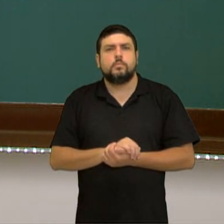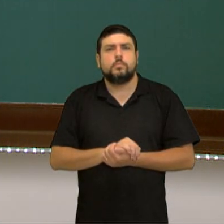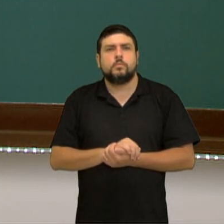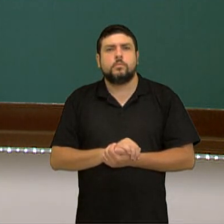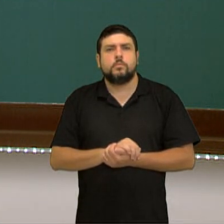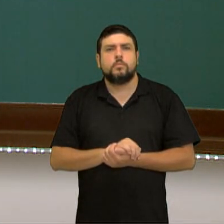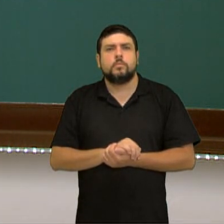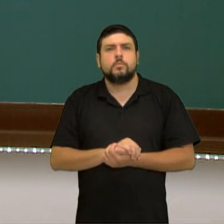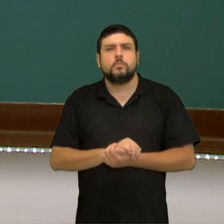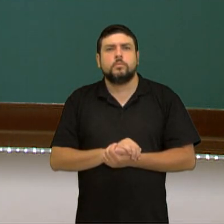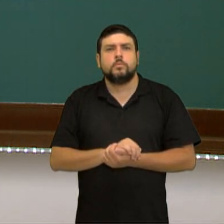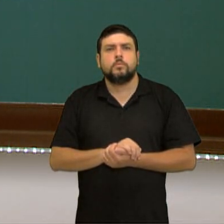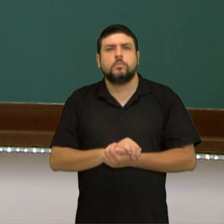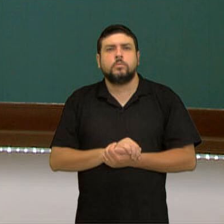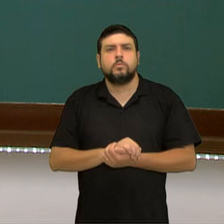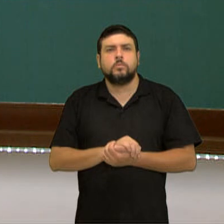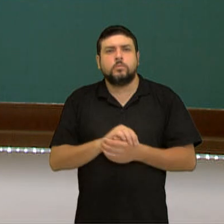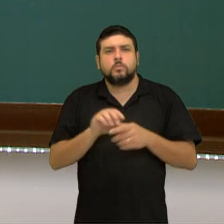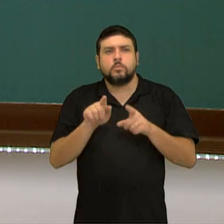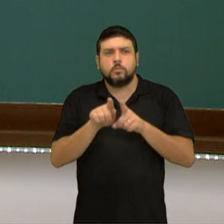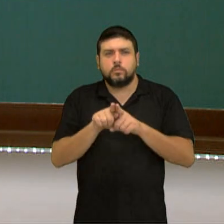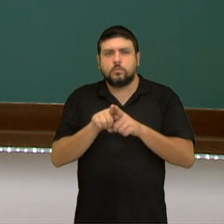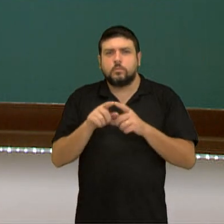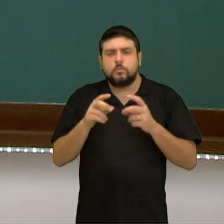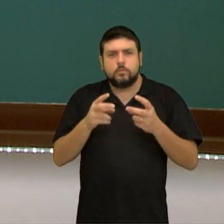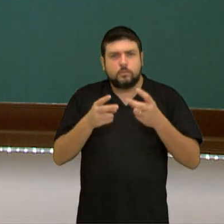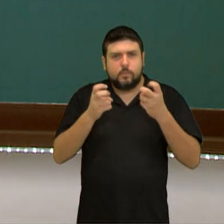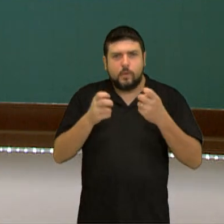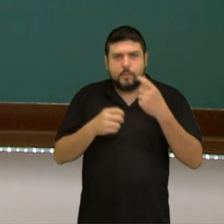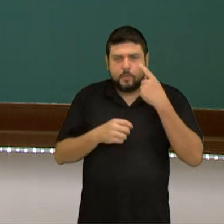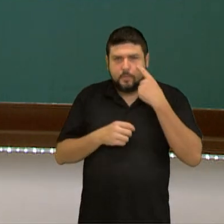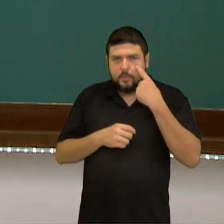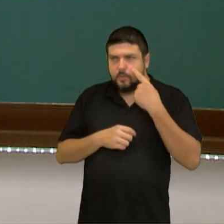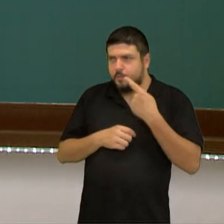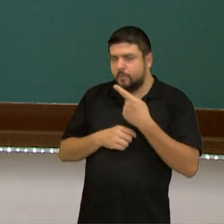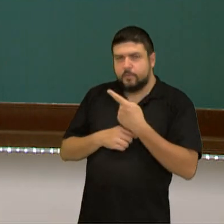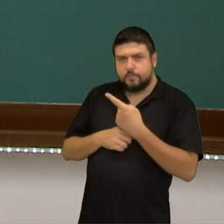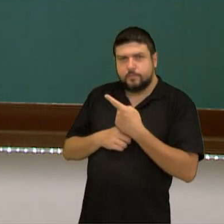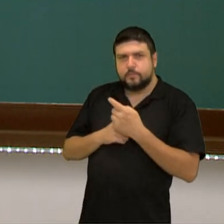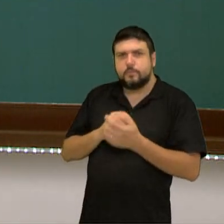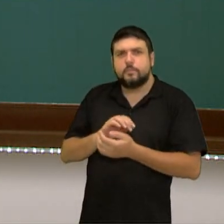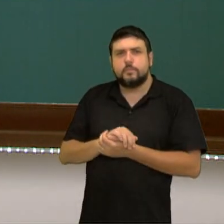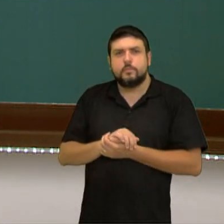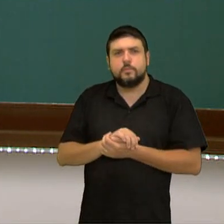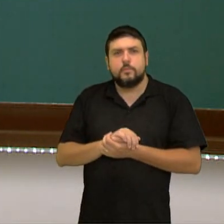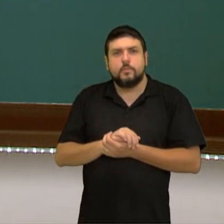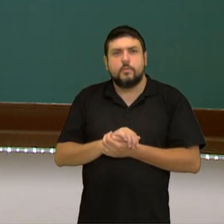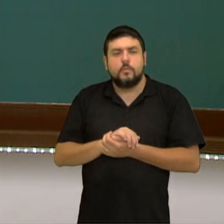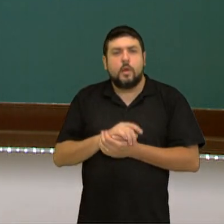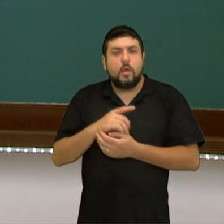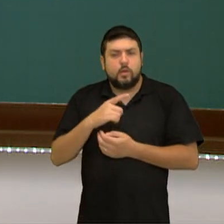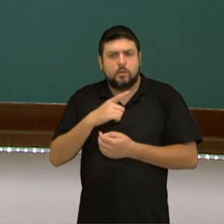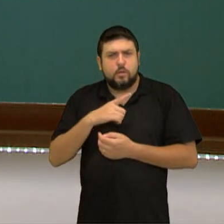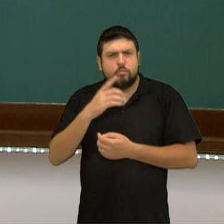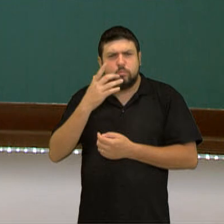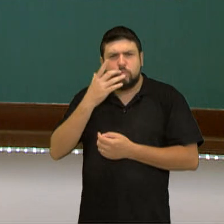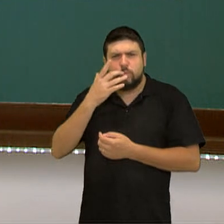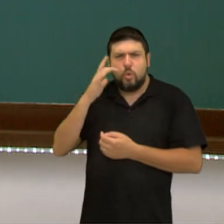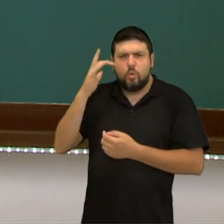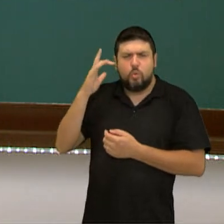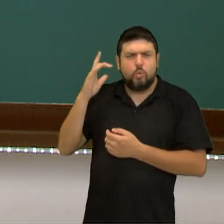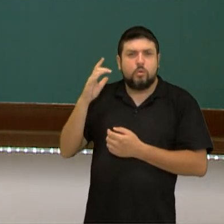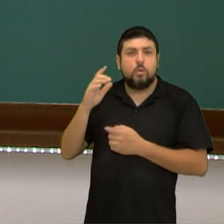né? E olha, e é diferente dos entalhes e ouro que a gente vai ter dentro, apesar da riqueza do ouro, aqui vai ter uma influência